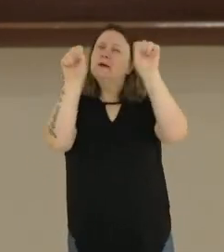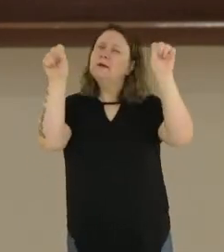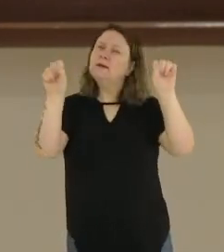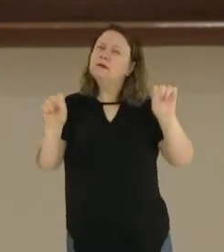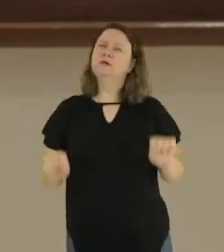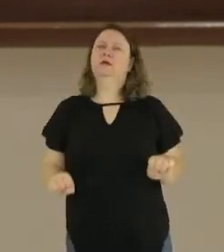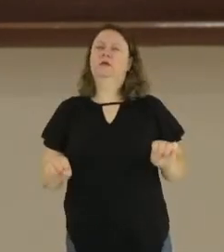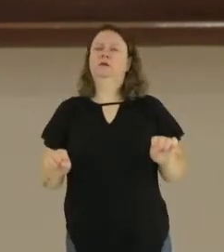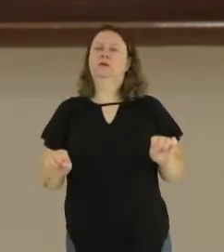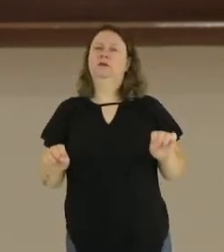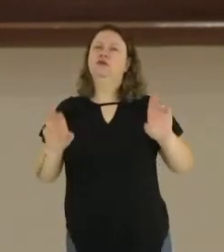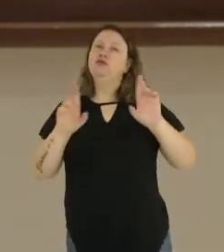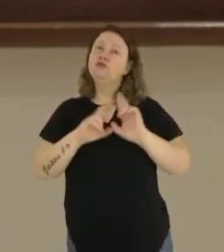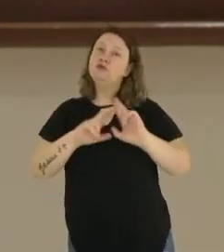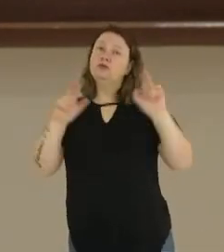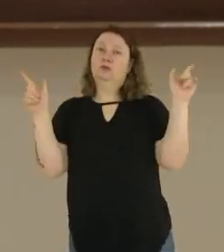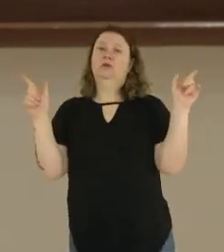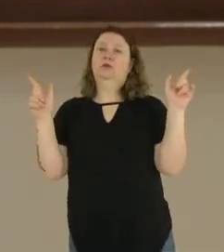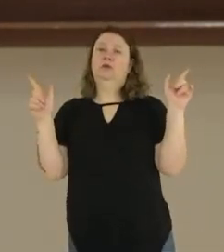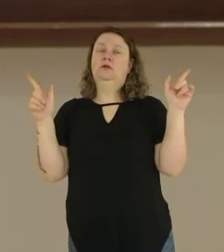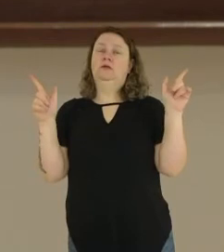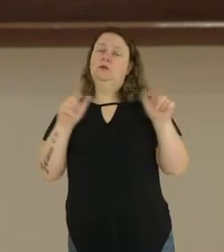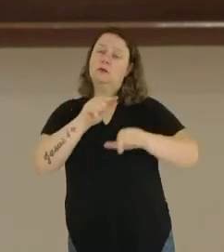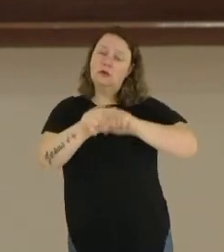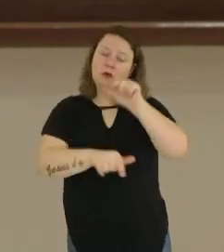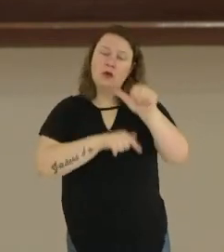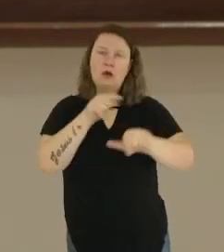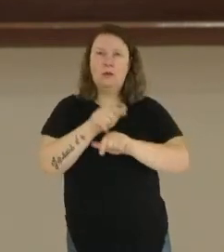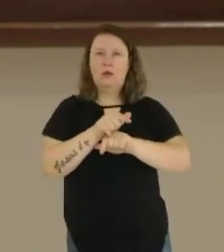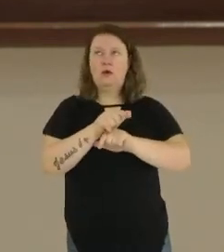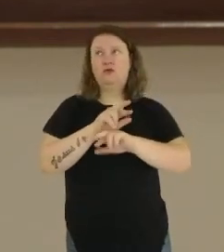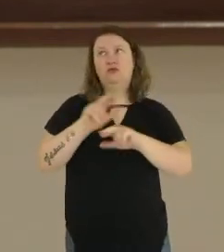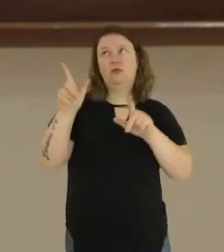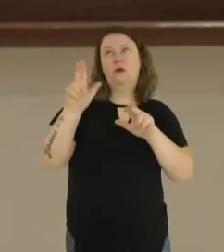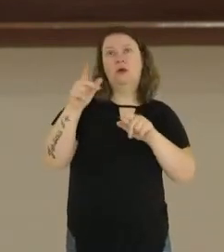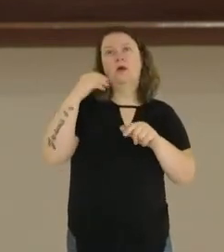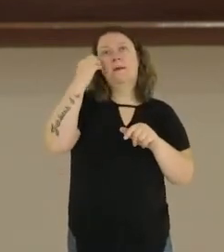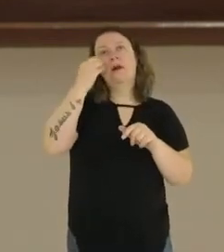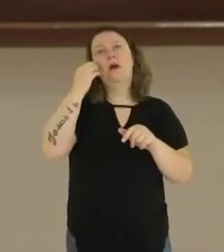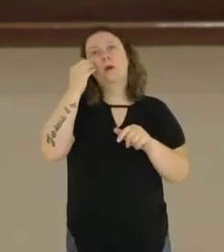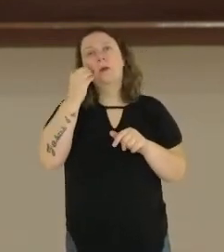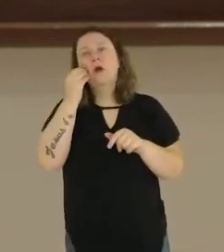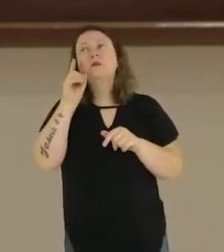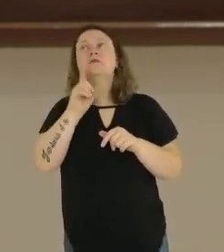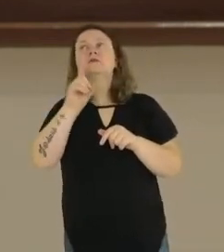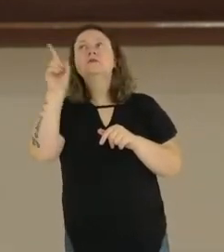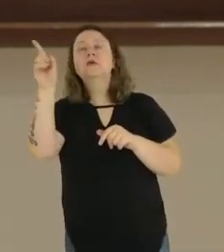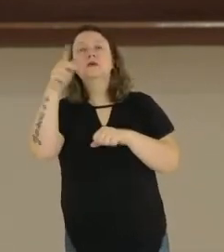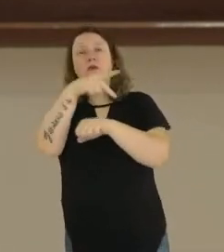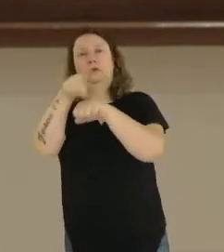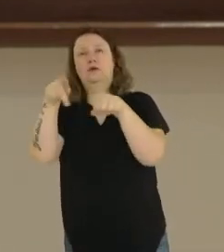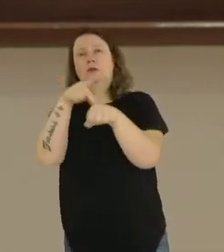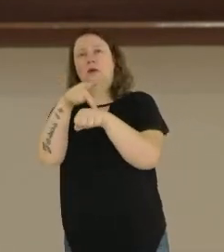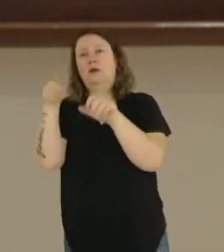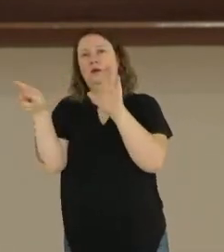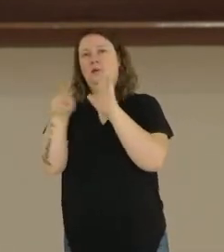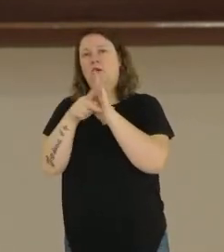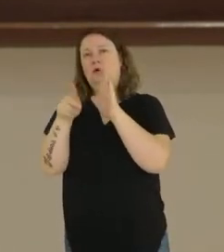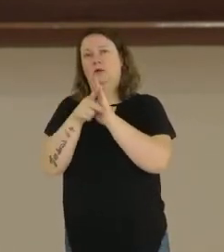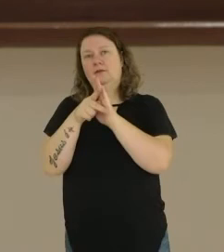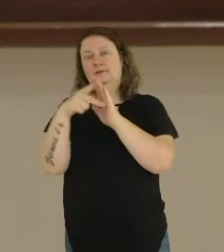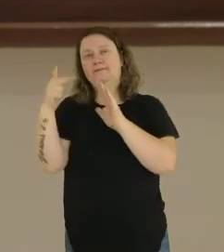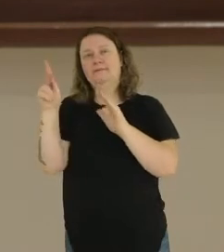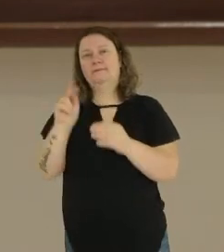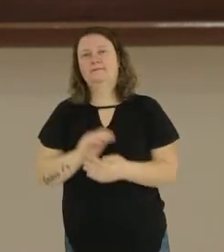bastante diferente, às vezes, do como eles estavam acostumados a trabalhar nos campos, nos cultivos lá nos campos na